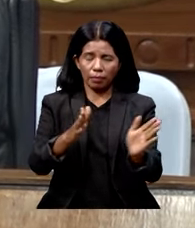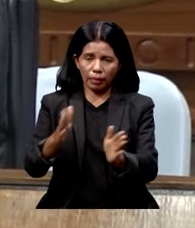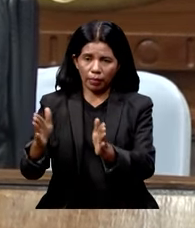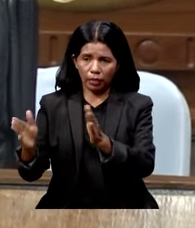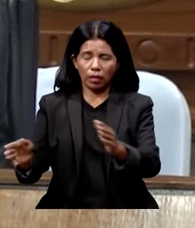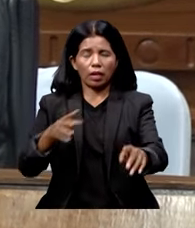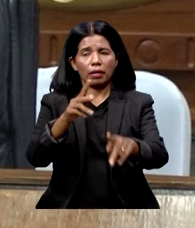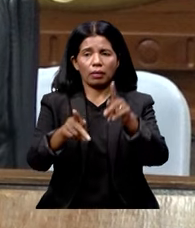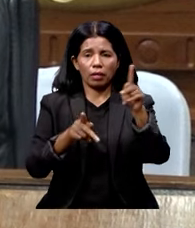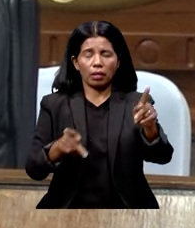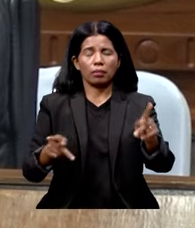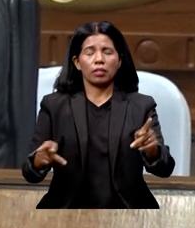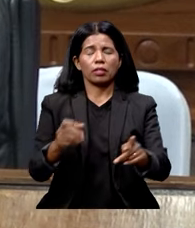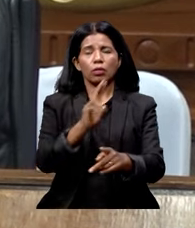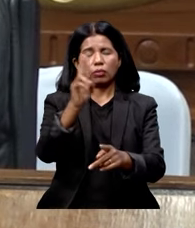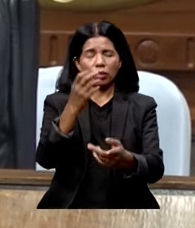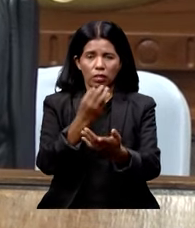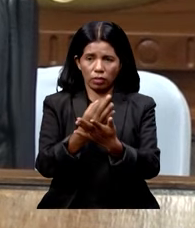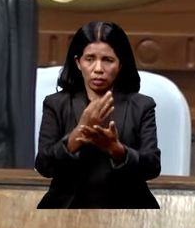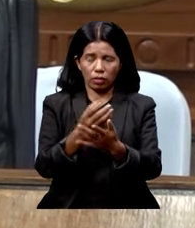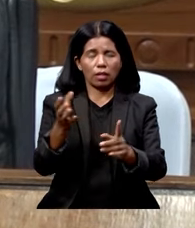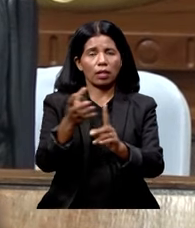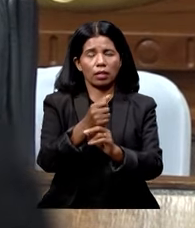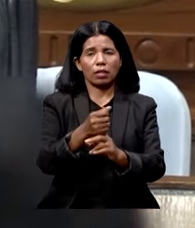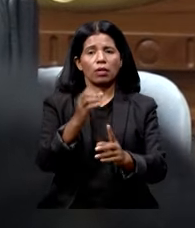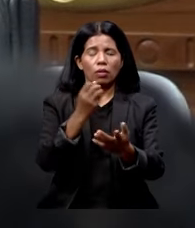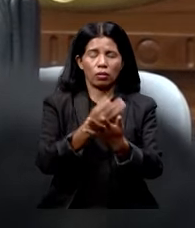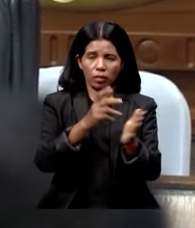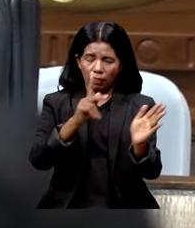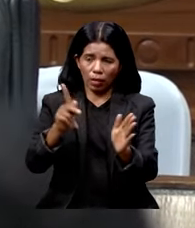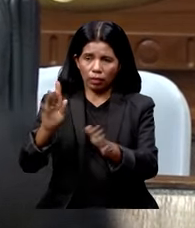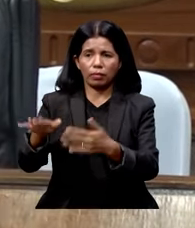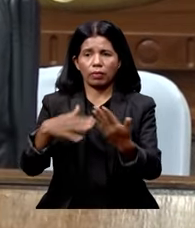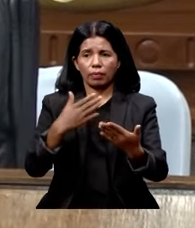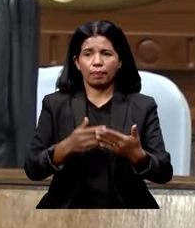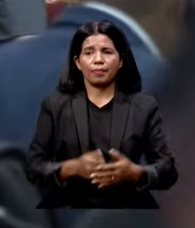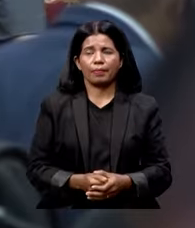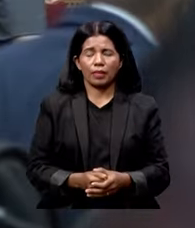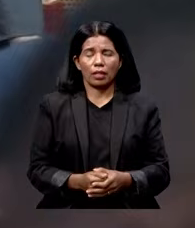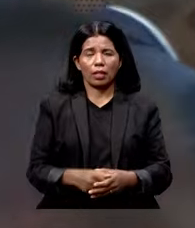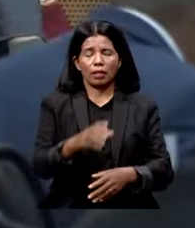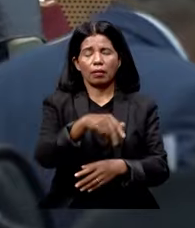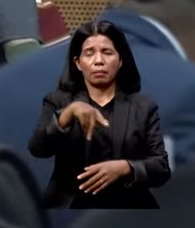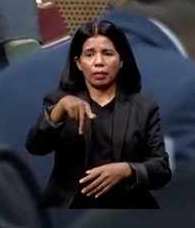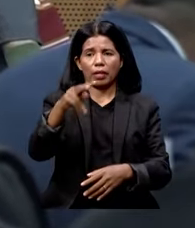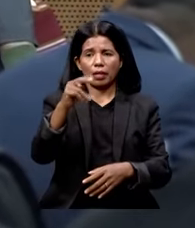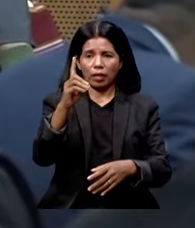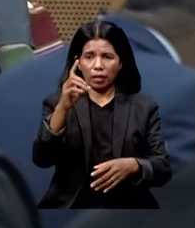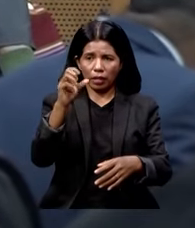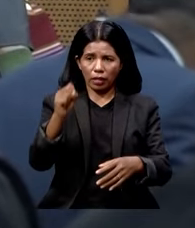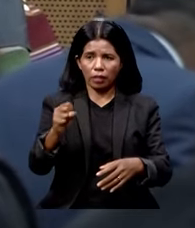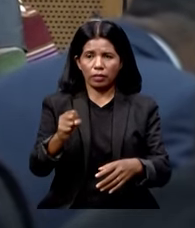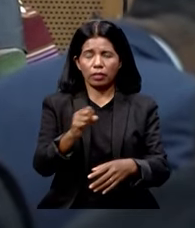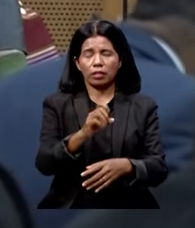é manabé a tocar finanças, a tocar planeamento, a tocar bocine outro, maca PNDS,